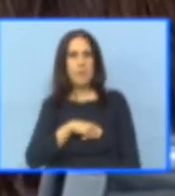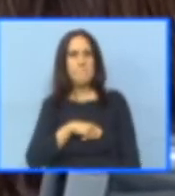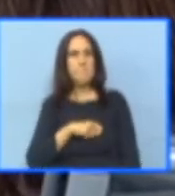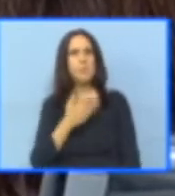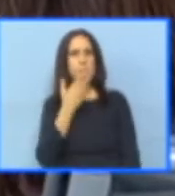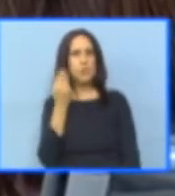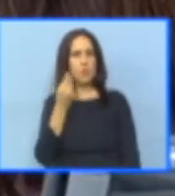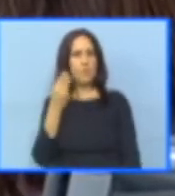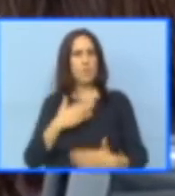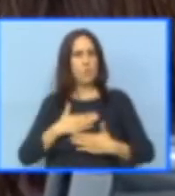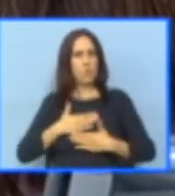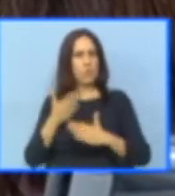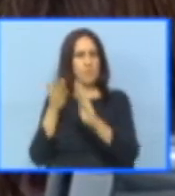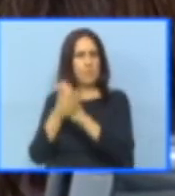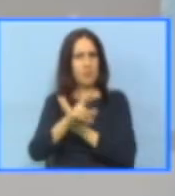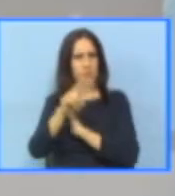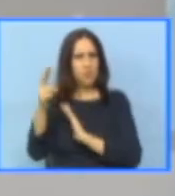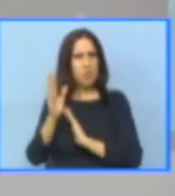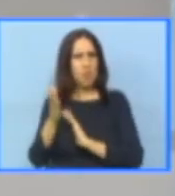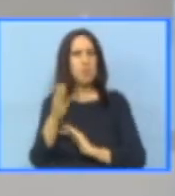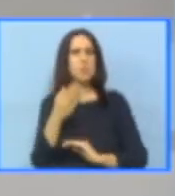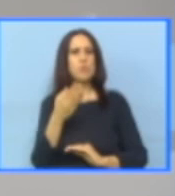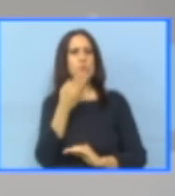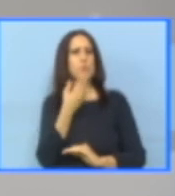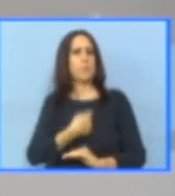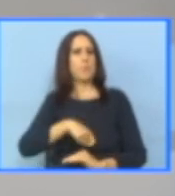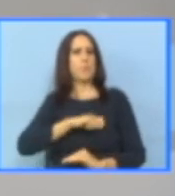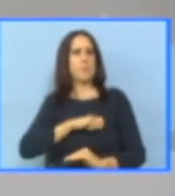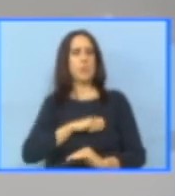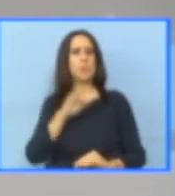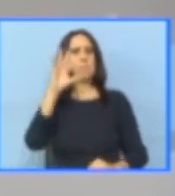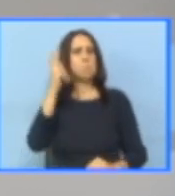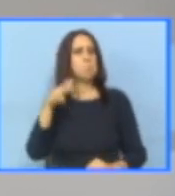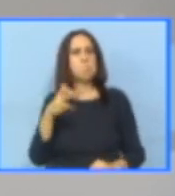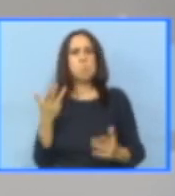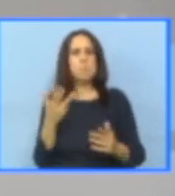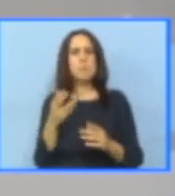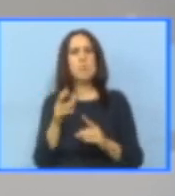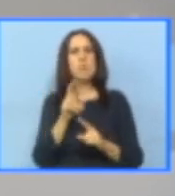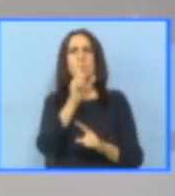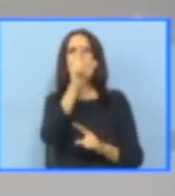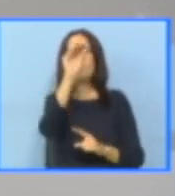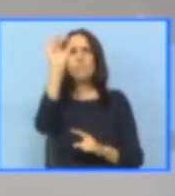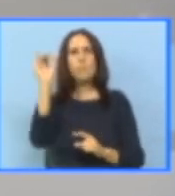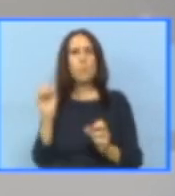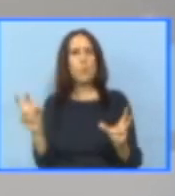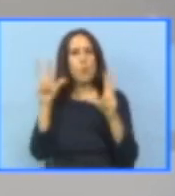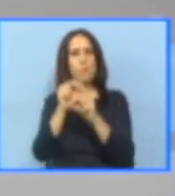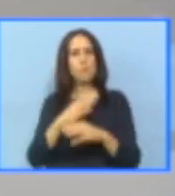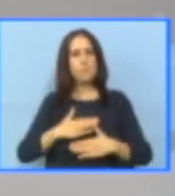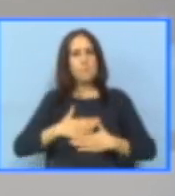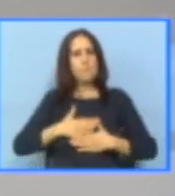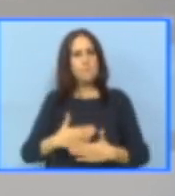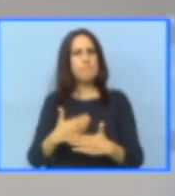fazer voluntariado em Espanha. O que é que está a acontecer? Como é que estão a surgir estes novos destinos de voluntariado missionário,